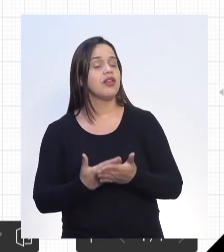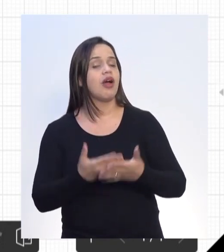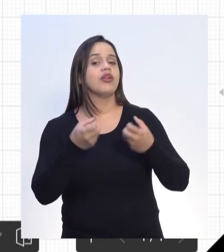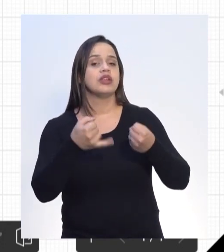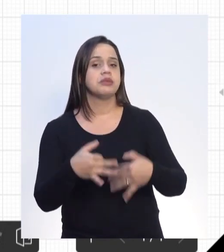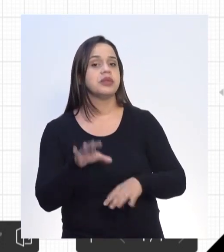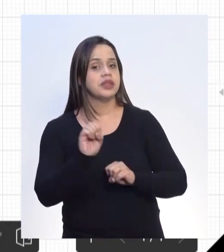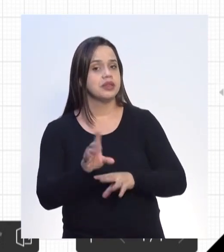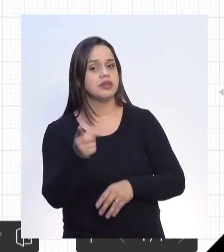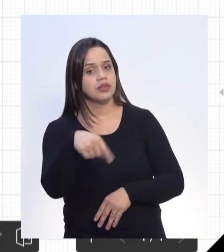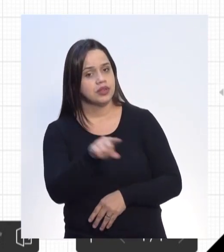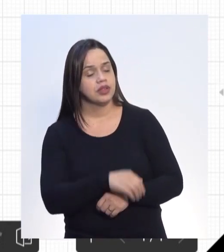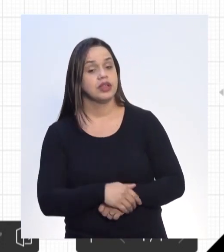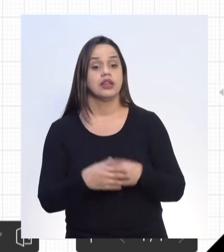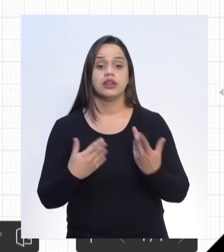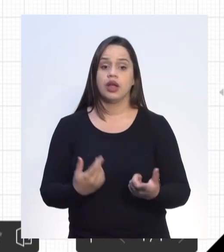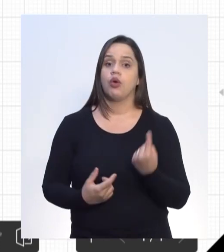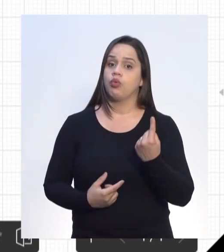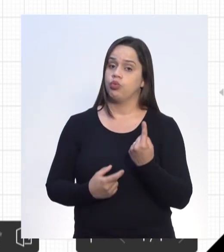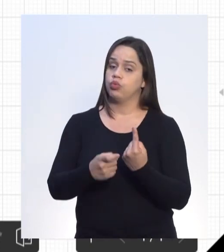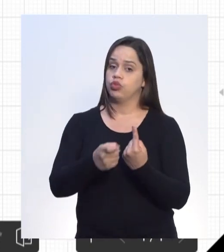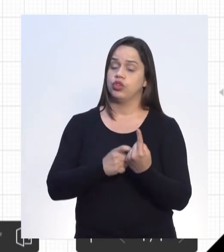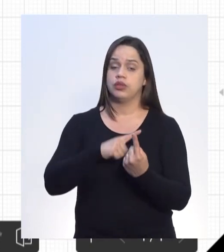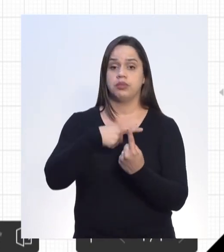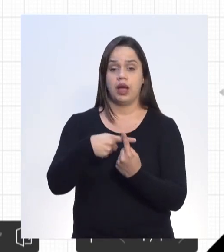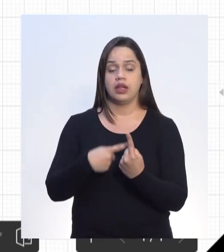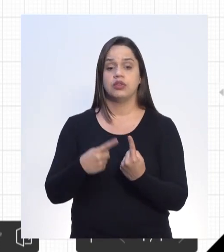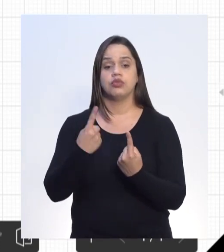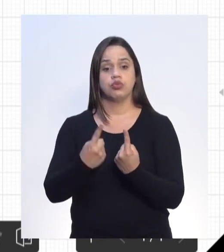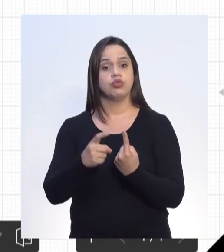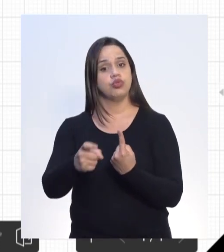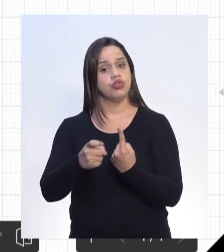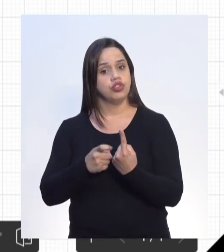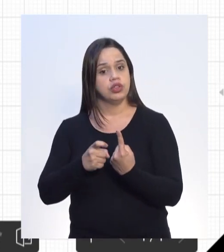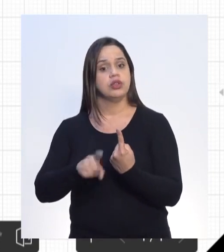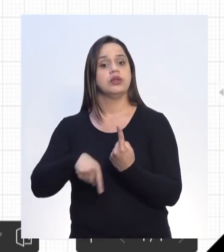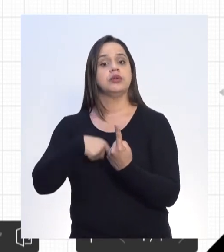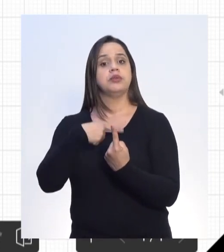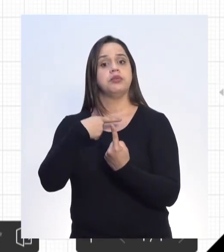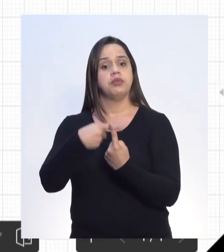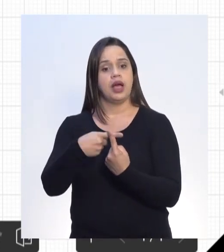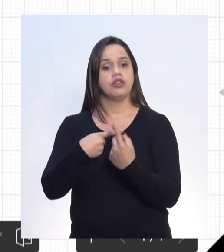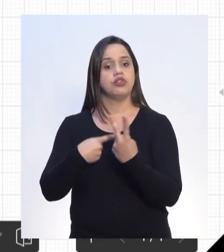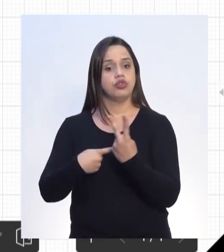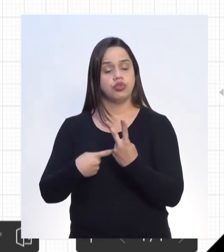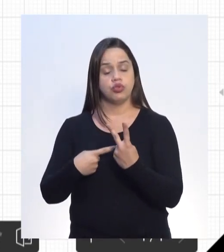aqui. Portanto, 1x mais 1x mais 2x, portanto, temos aí